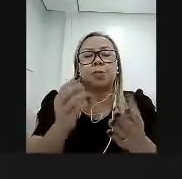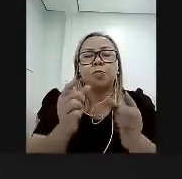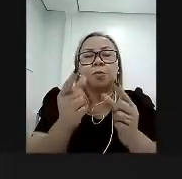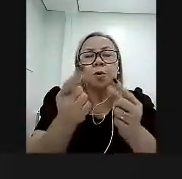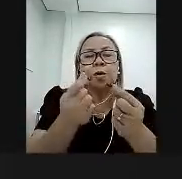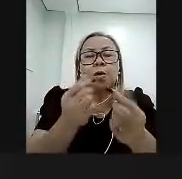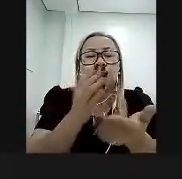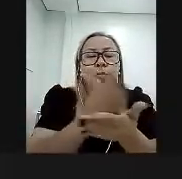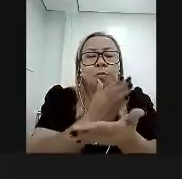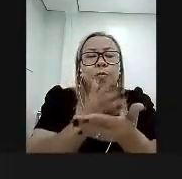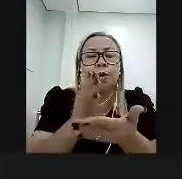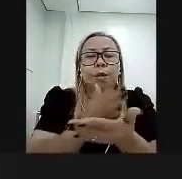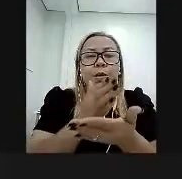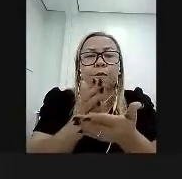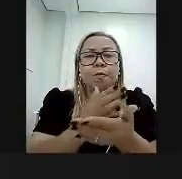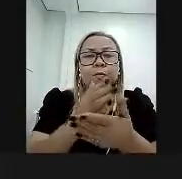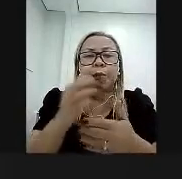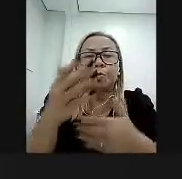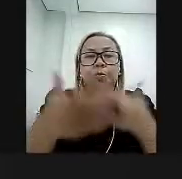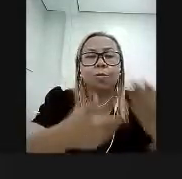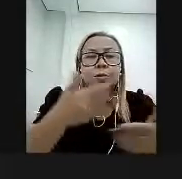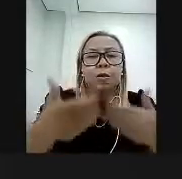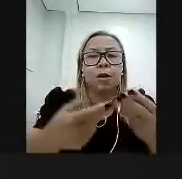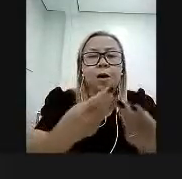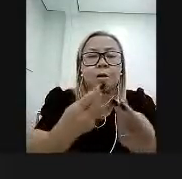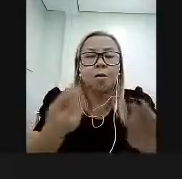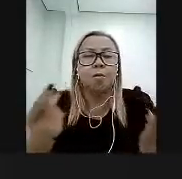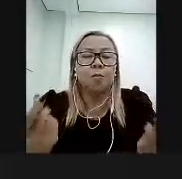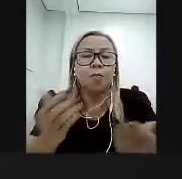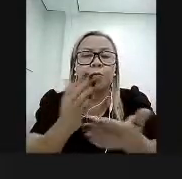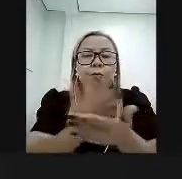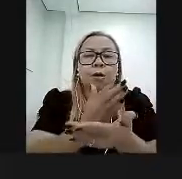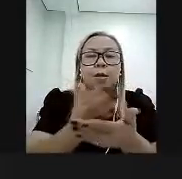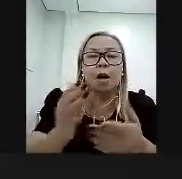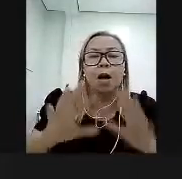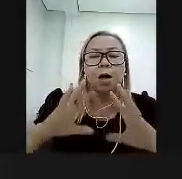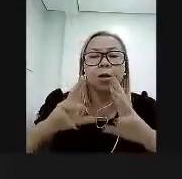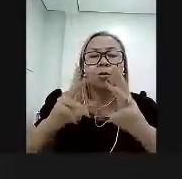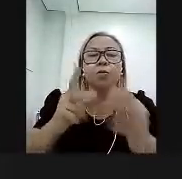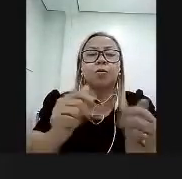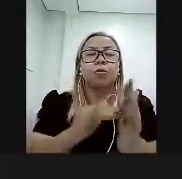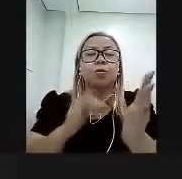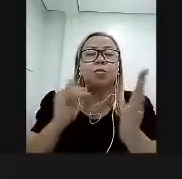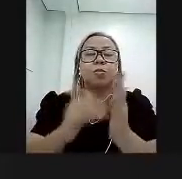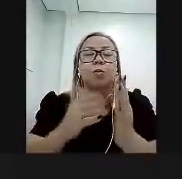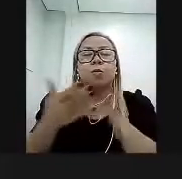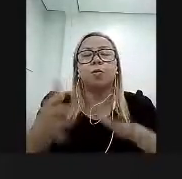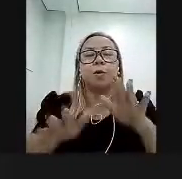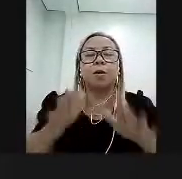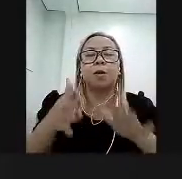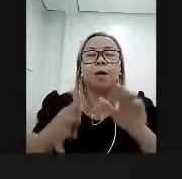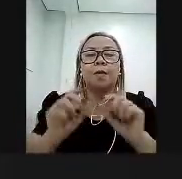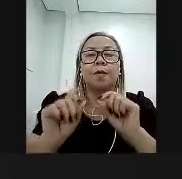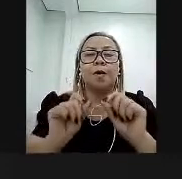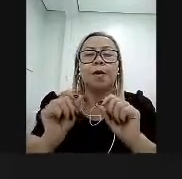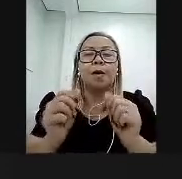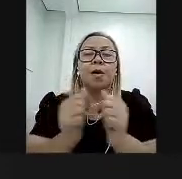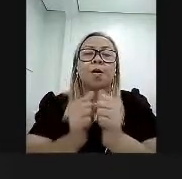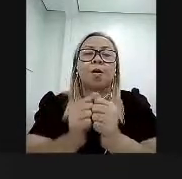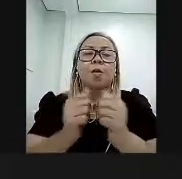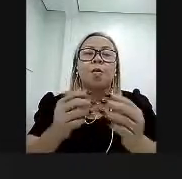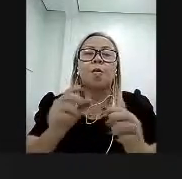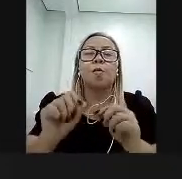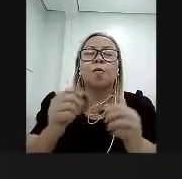todo na circulação entre o detalhe e o todo. É um trabalho que tem a ver com um desdobramento de